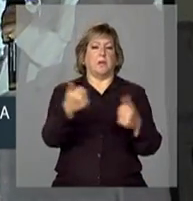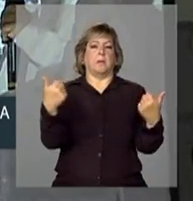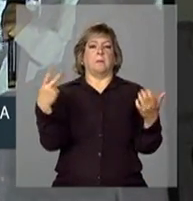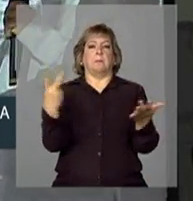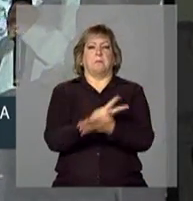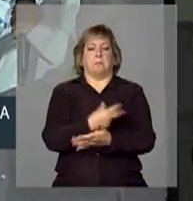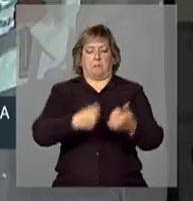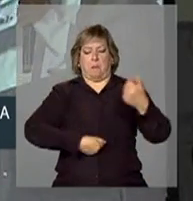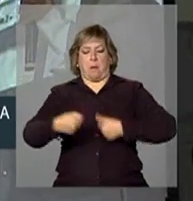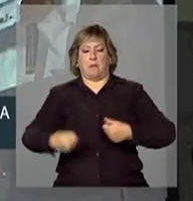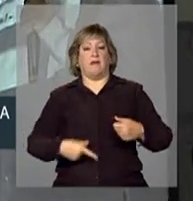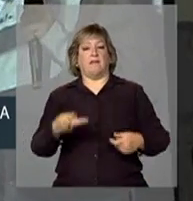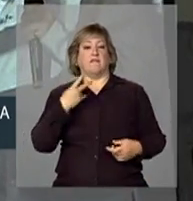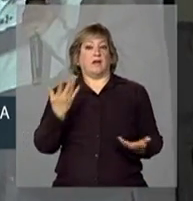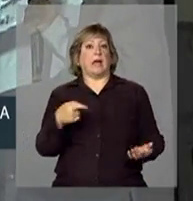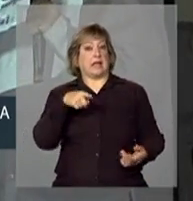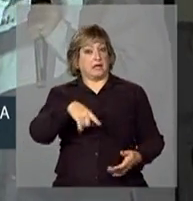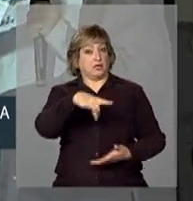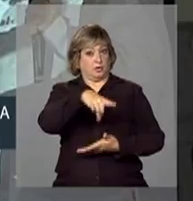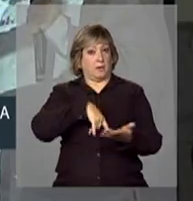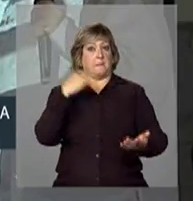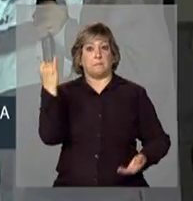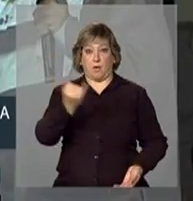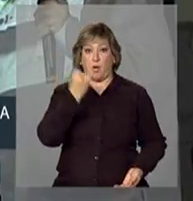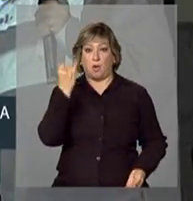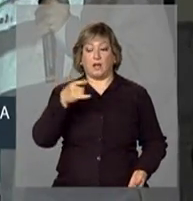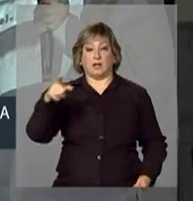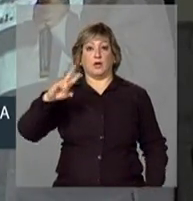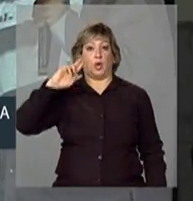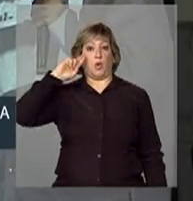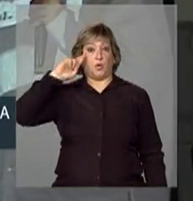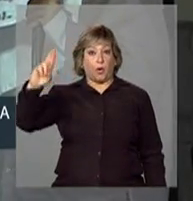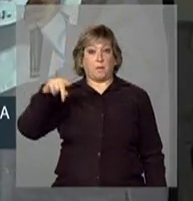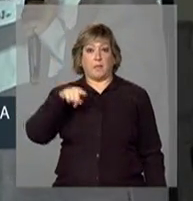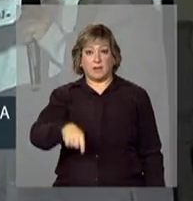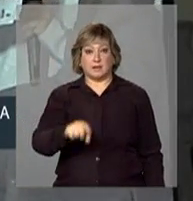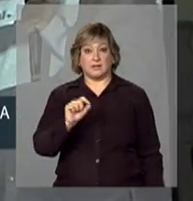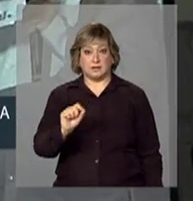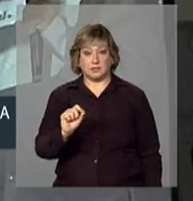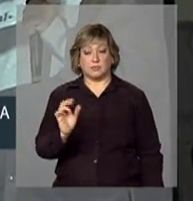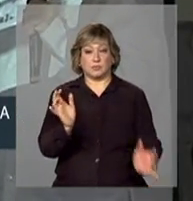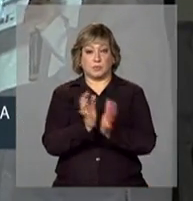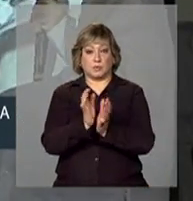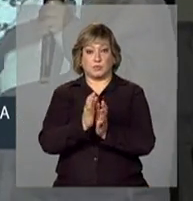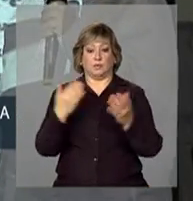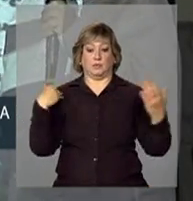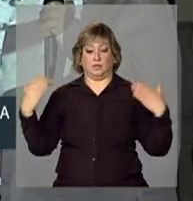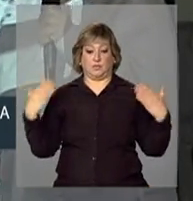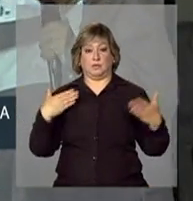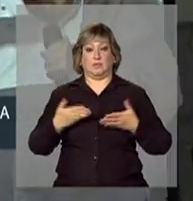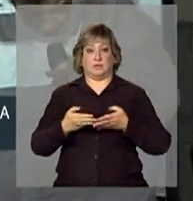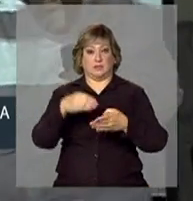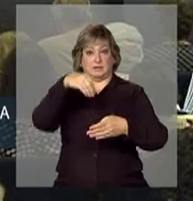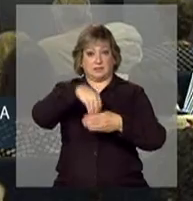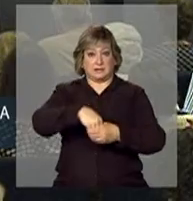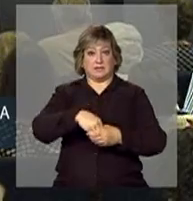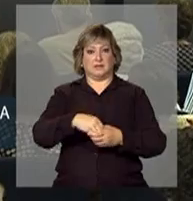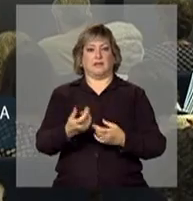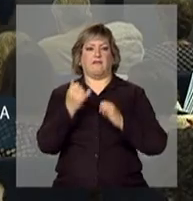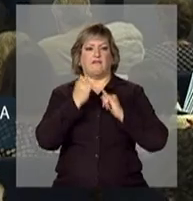dizer isto, por ser o CNMAR, o comandante do CNMAR, se dirigindo ao ministro da Marinha para dizer isso.